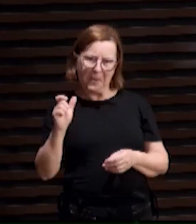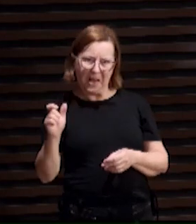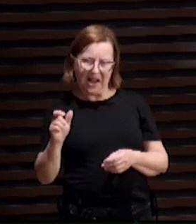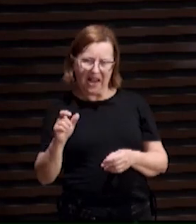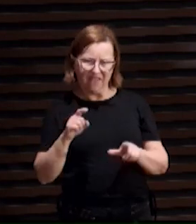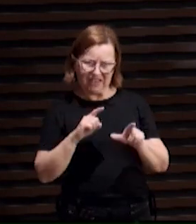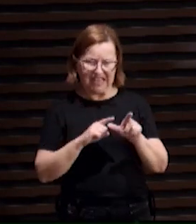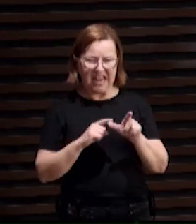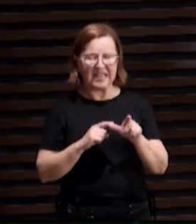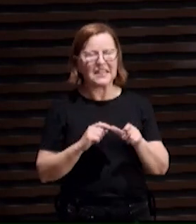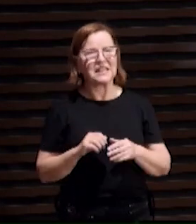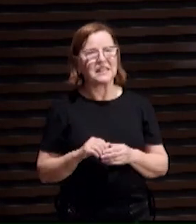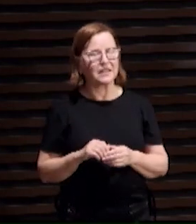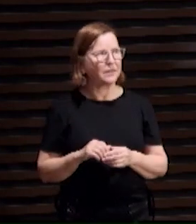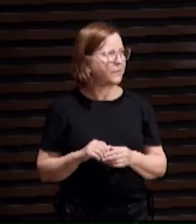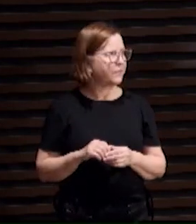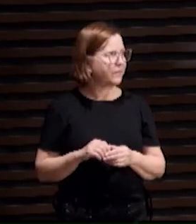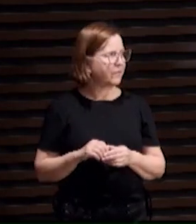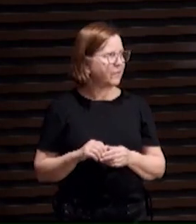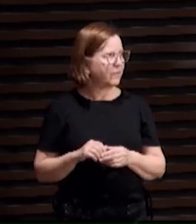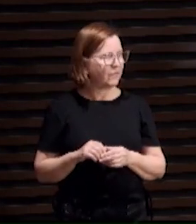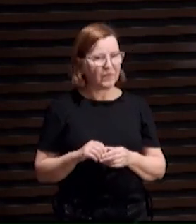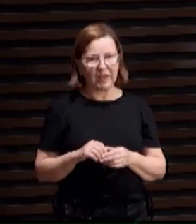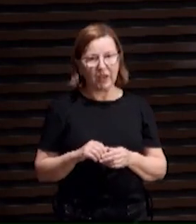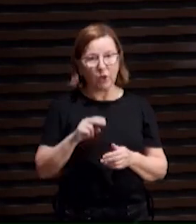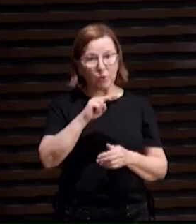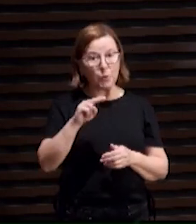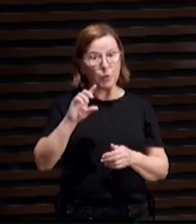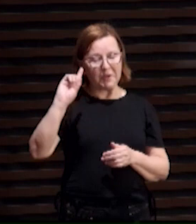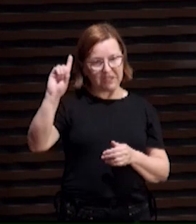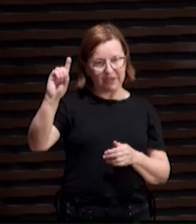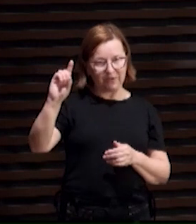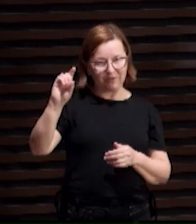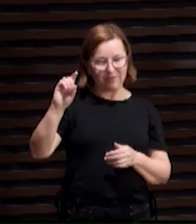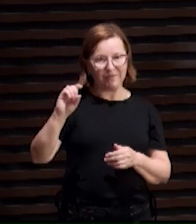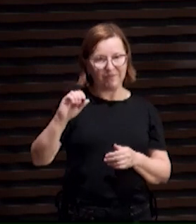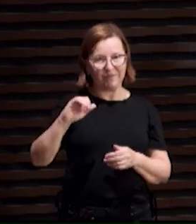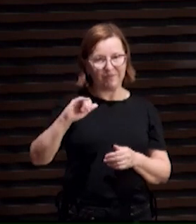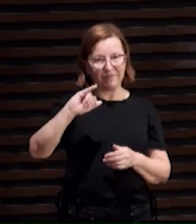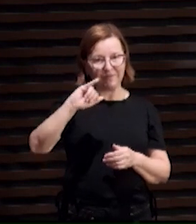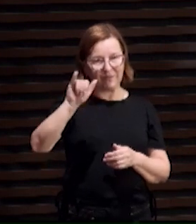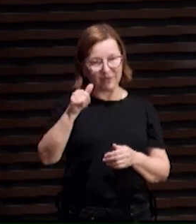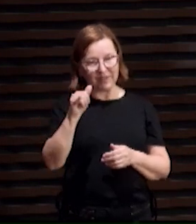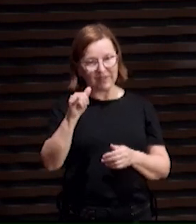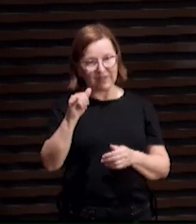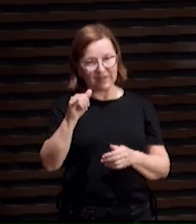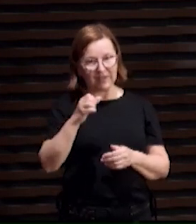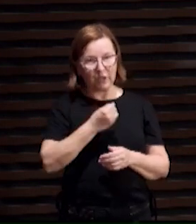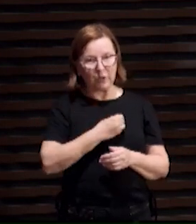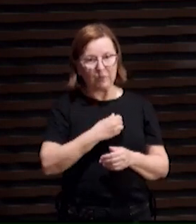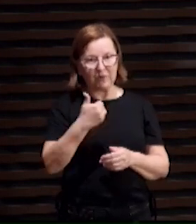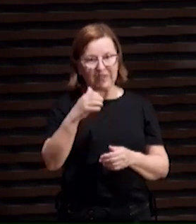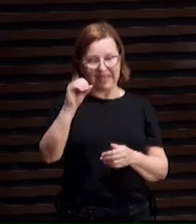Yod, Re, Vav, Re. Yod, 10.